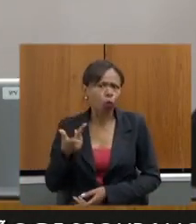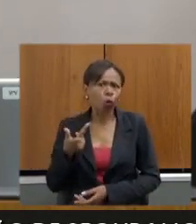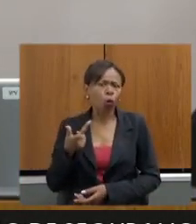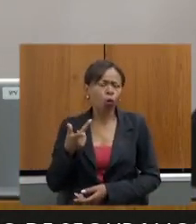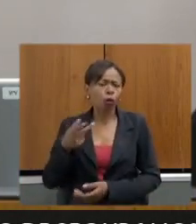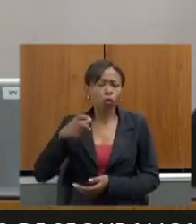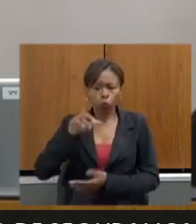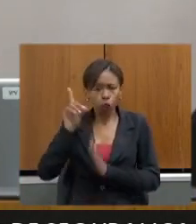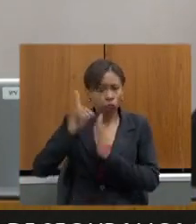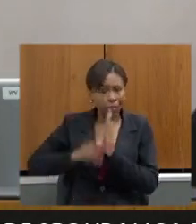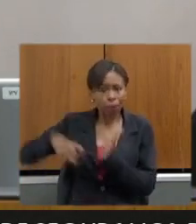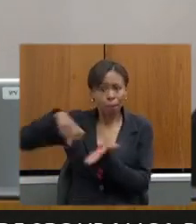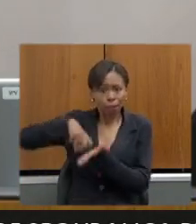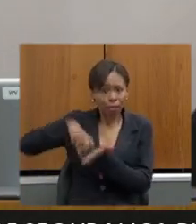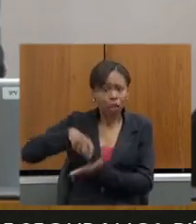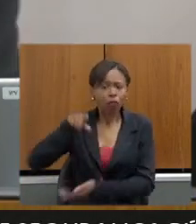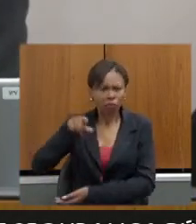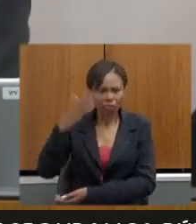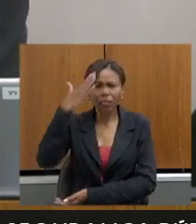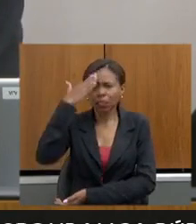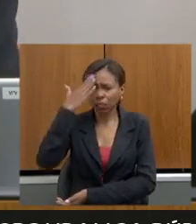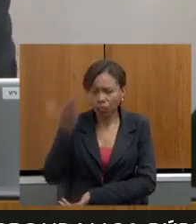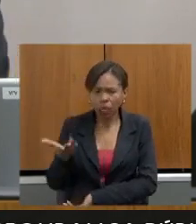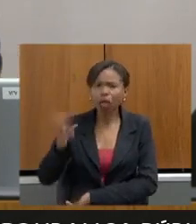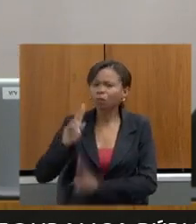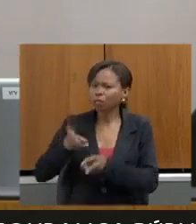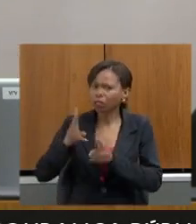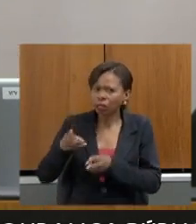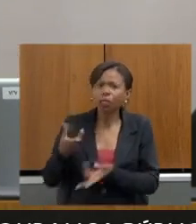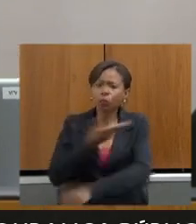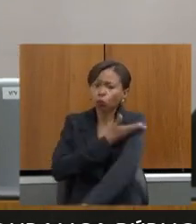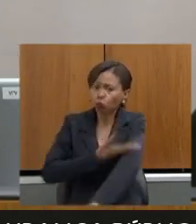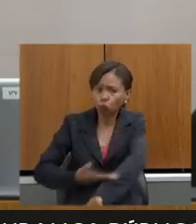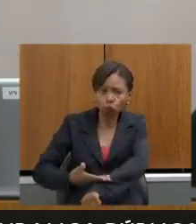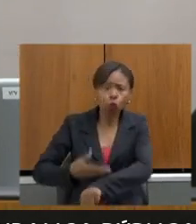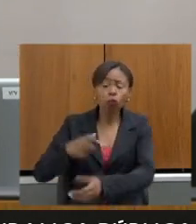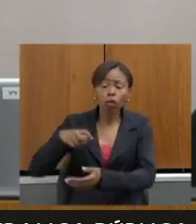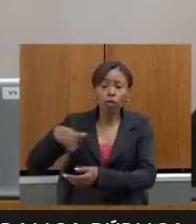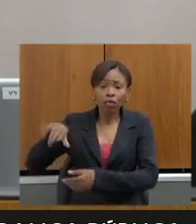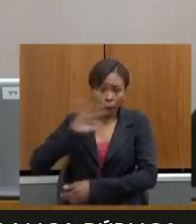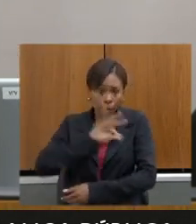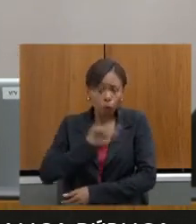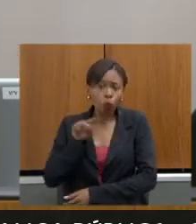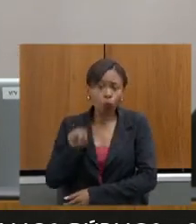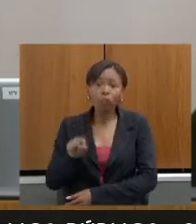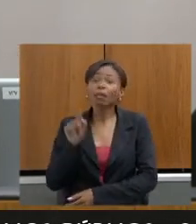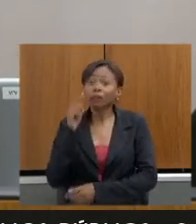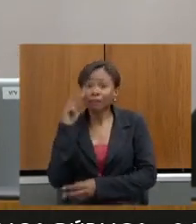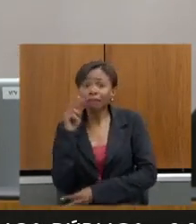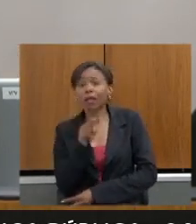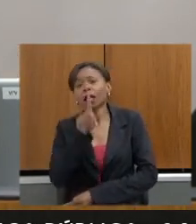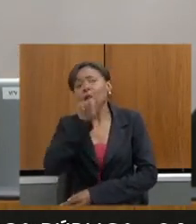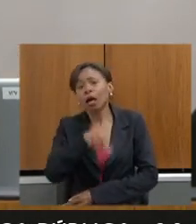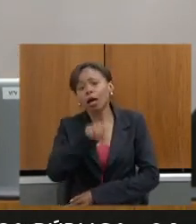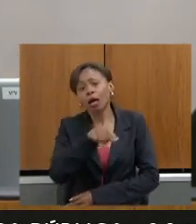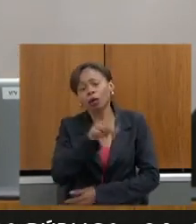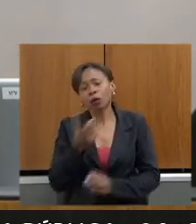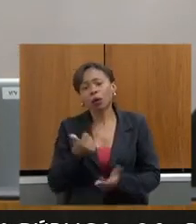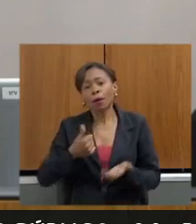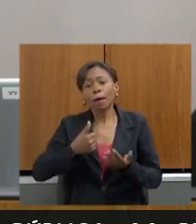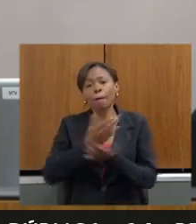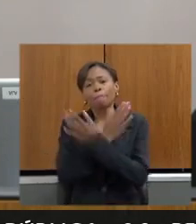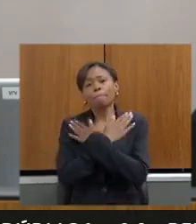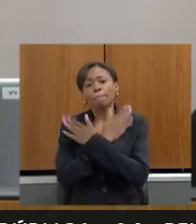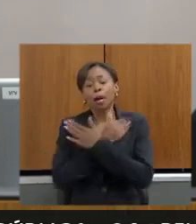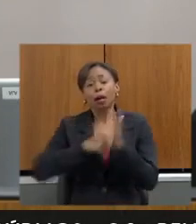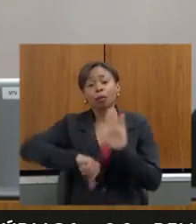convivência por experiência né Sempre transitando no meio policial então bandidos e muitas vezes mais perigosos sabe o